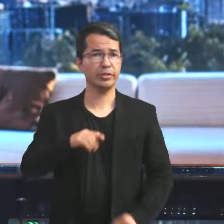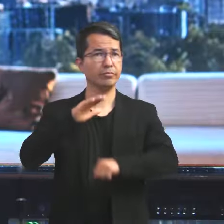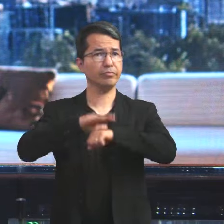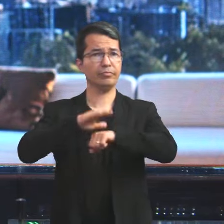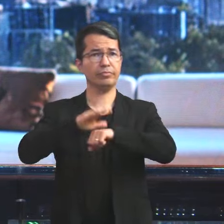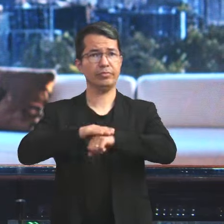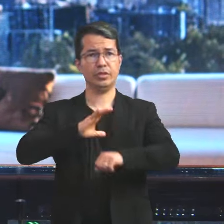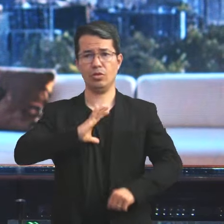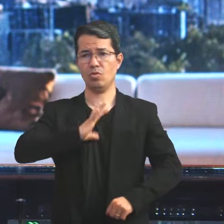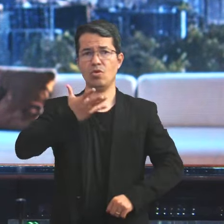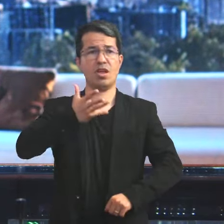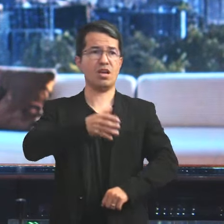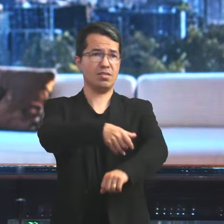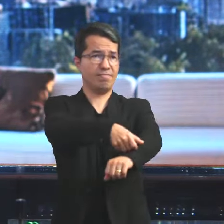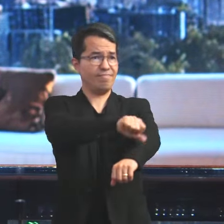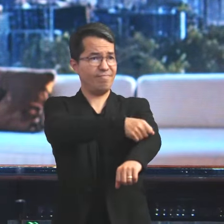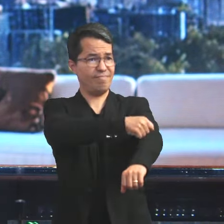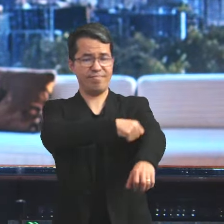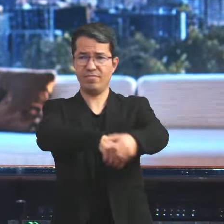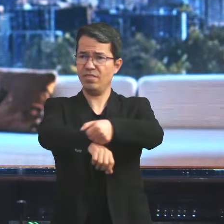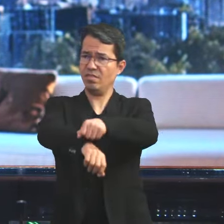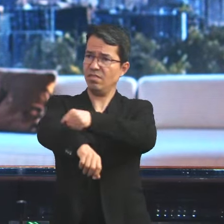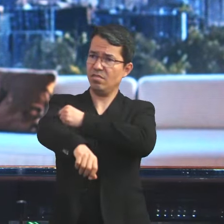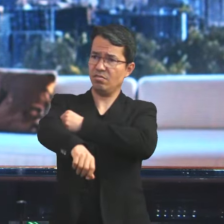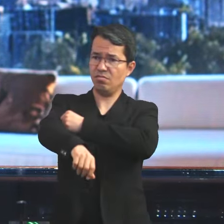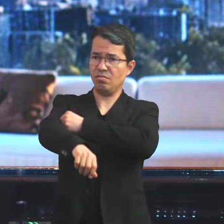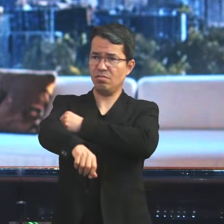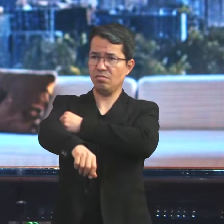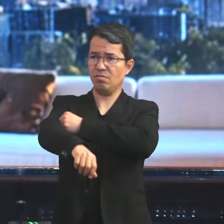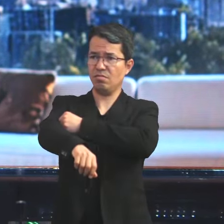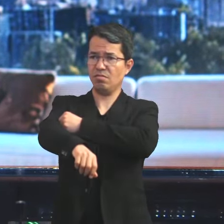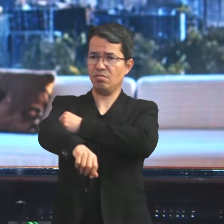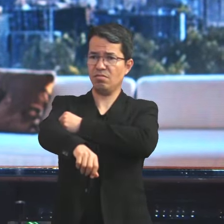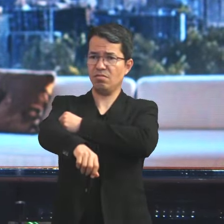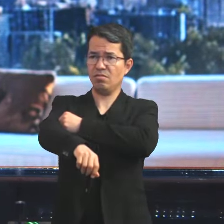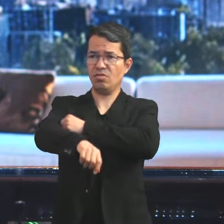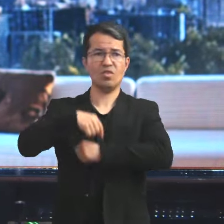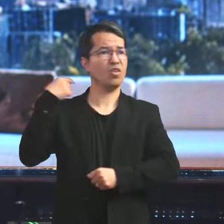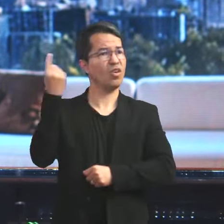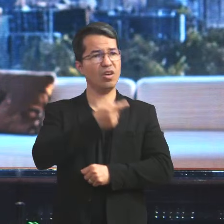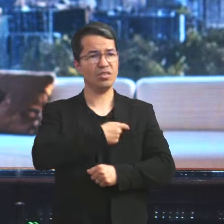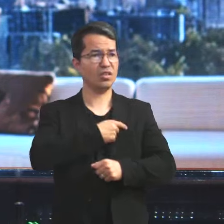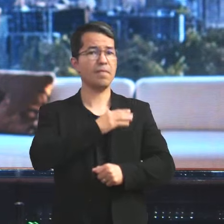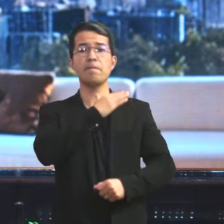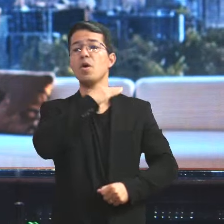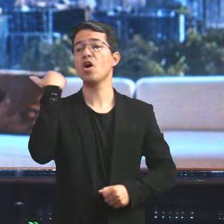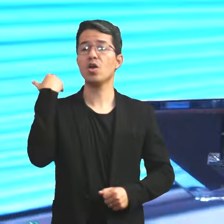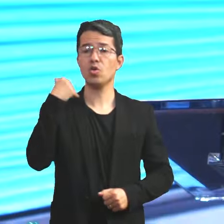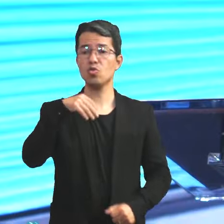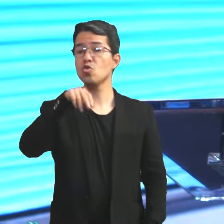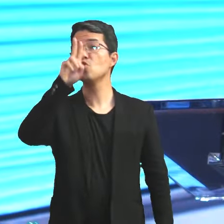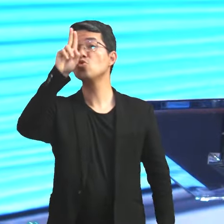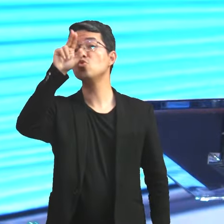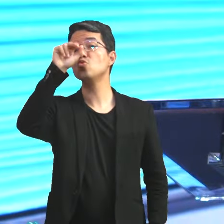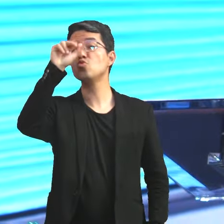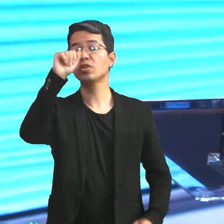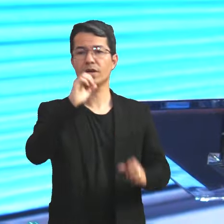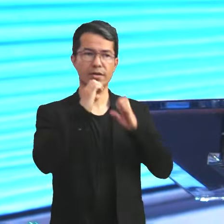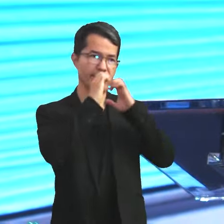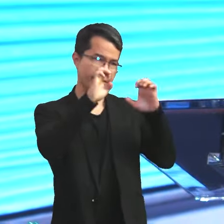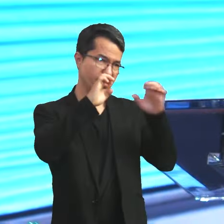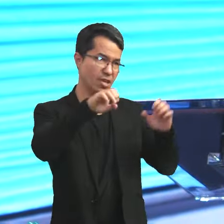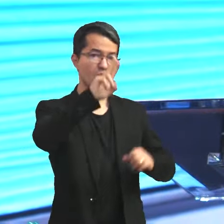Jesus a vida vai passar e você não vai levar ninguém com você a vida com